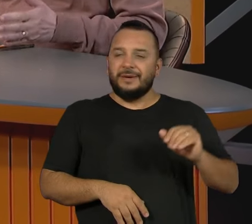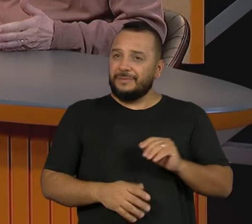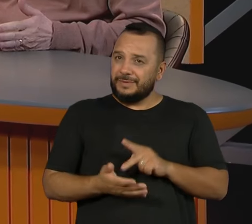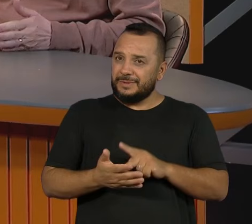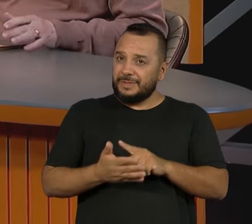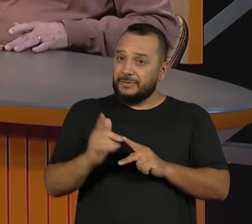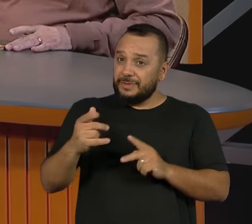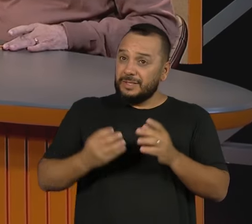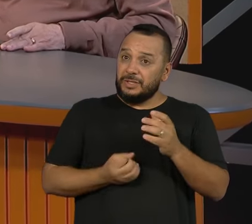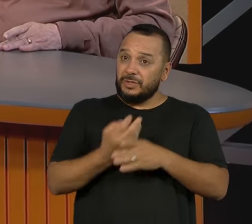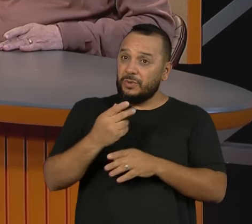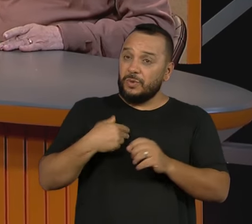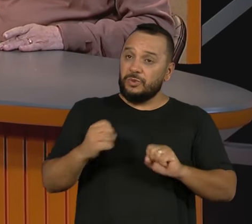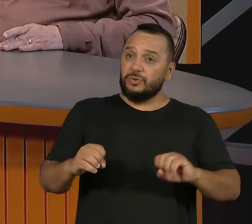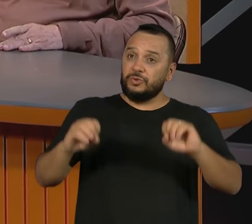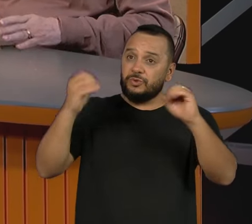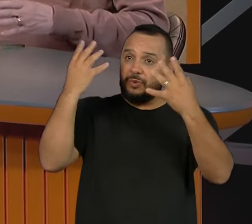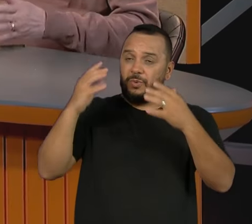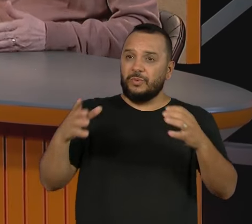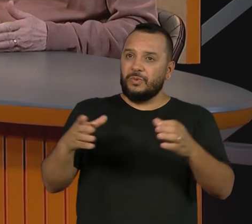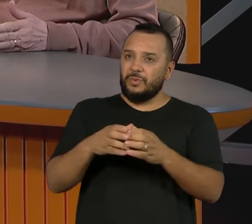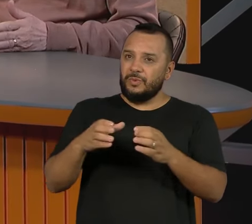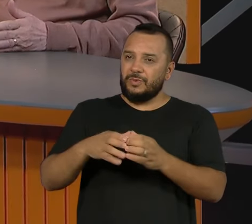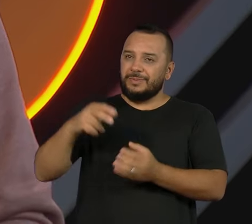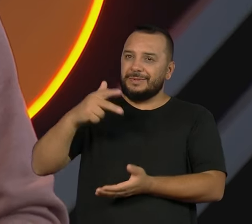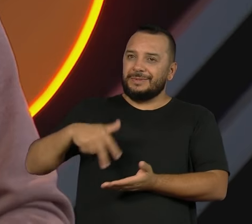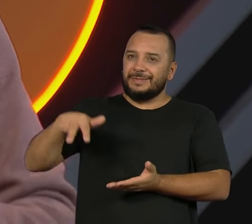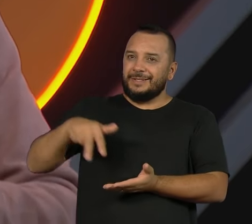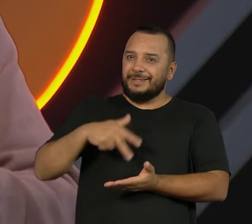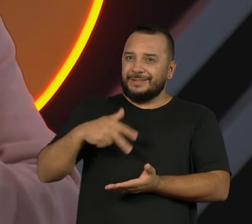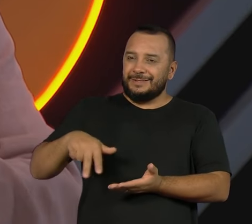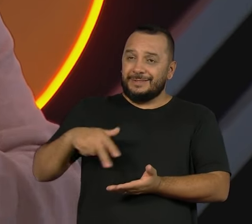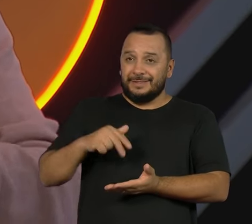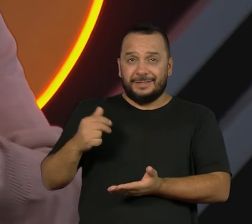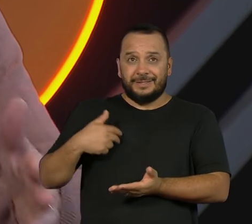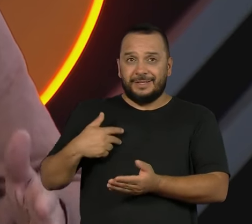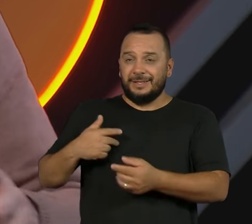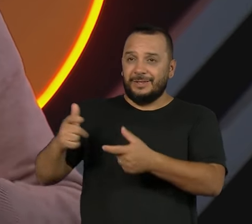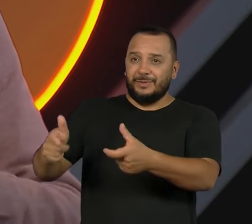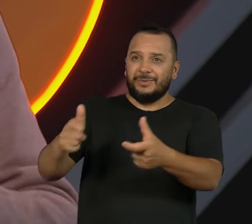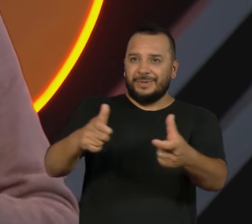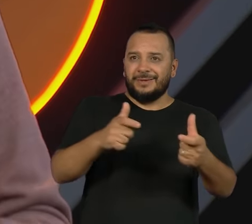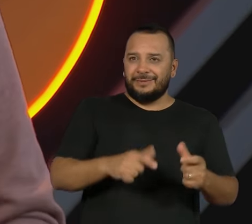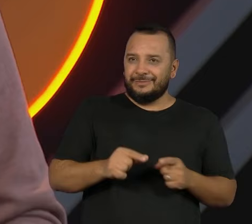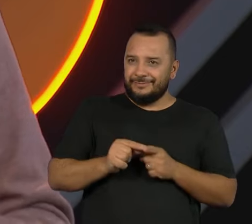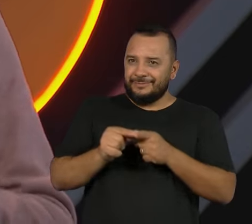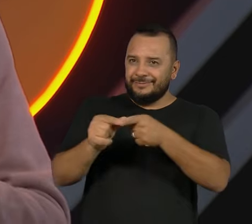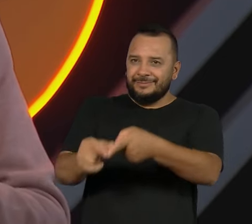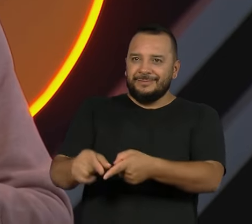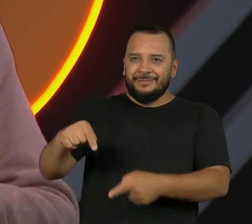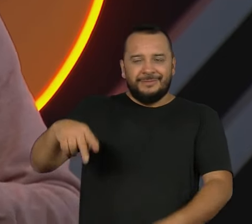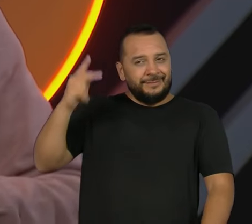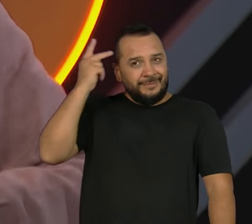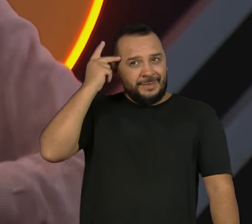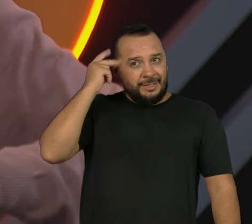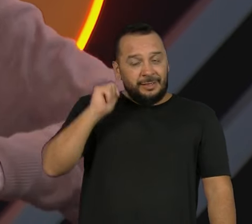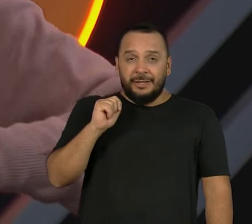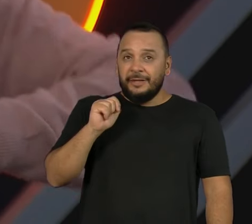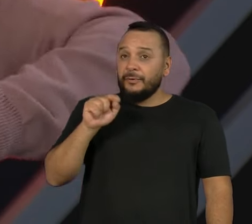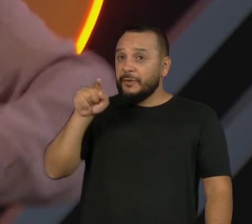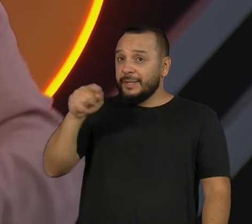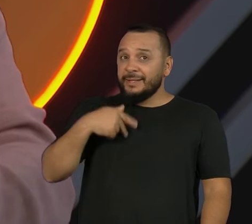criou espetáculos com grupos de dança em territórios periféricos aqui de São Paulo, ou seja,